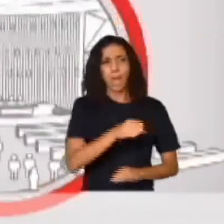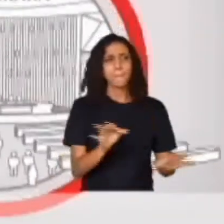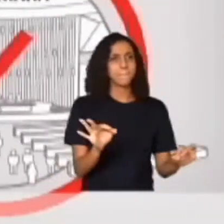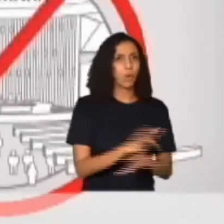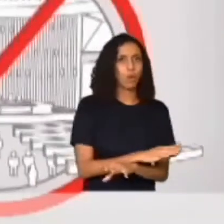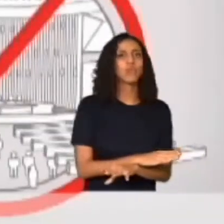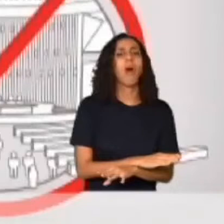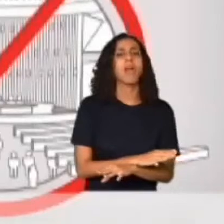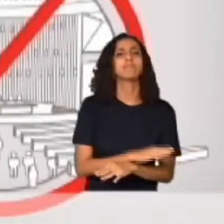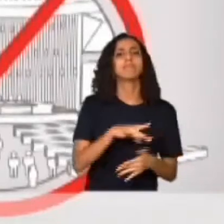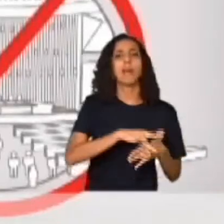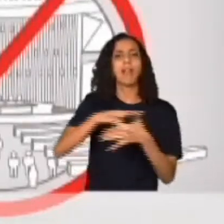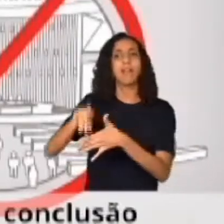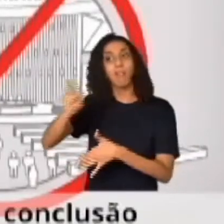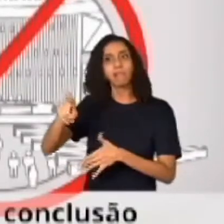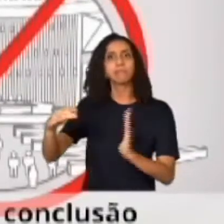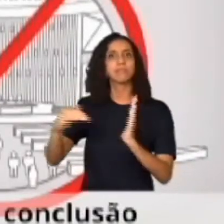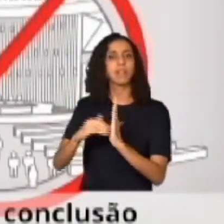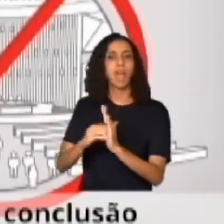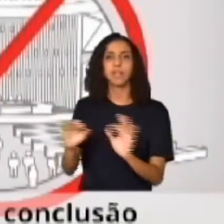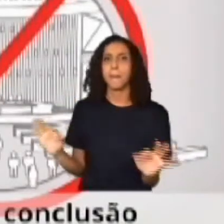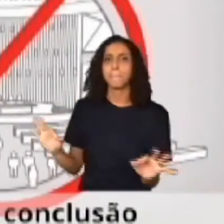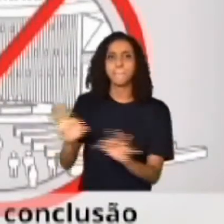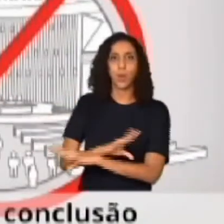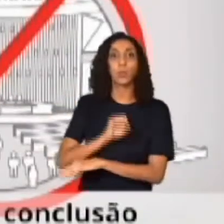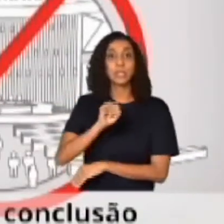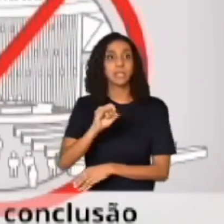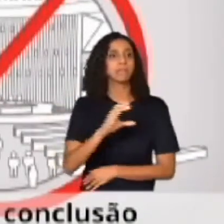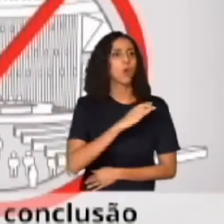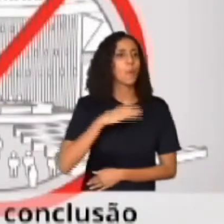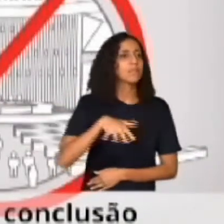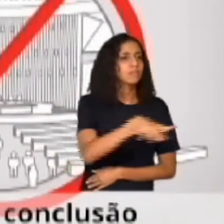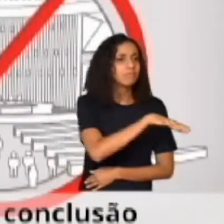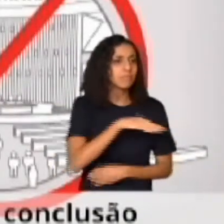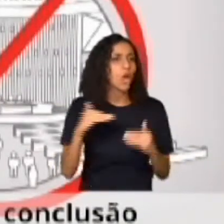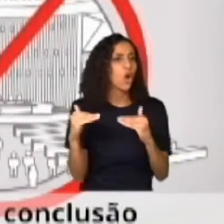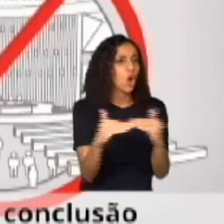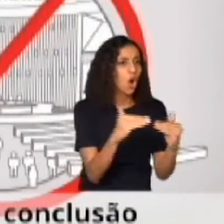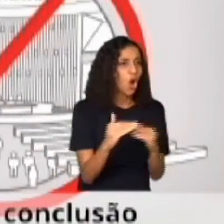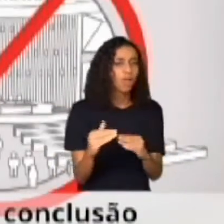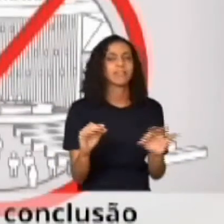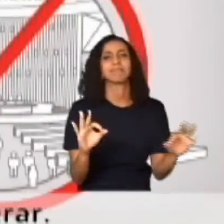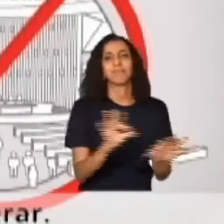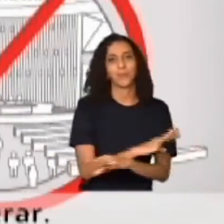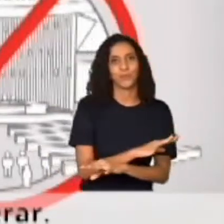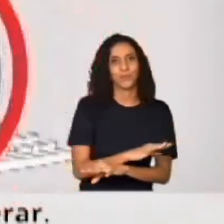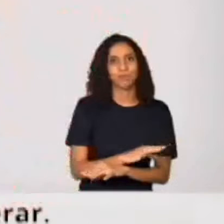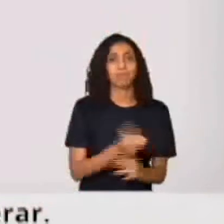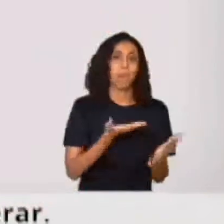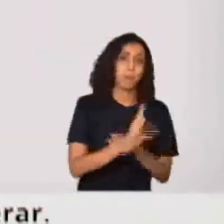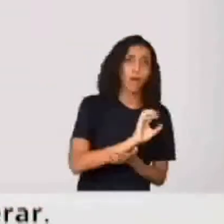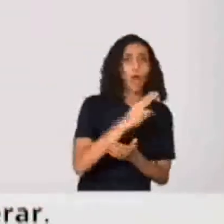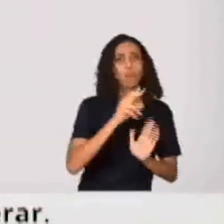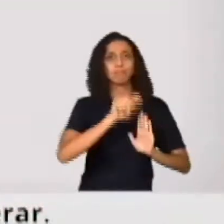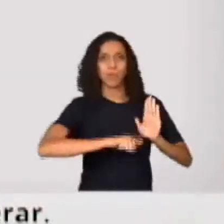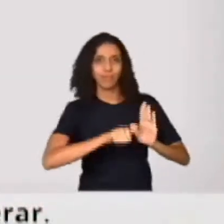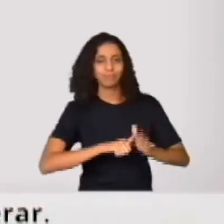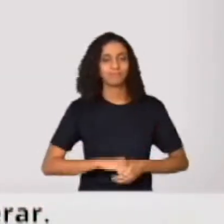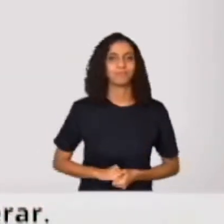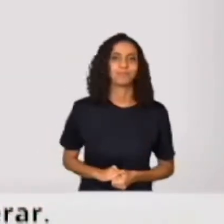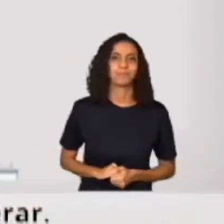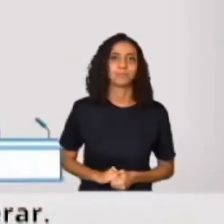conclusivamente, ela segue direto para o Senado se todas as comissões chegarem a uma mesma conclusão sobre ela, seja para aprovar ou para